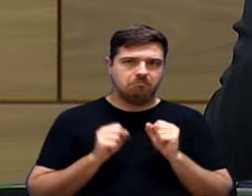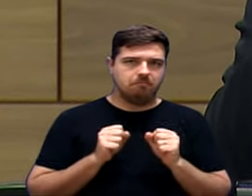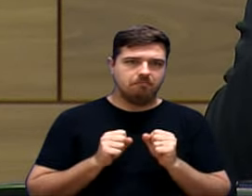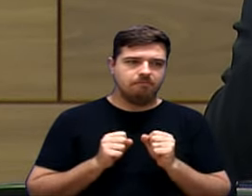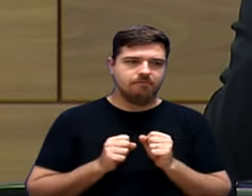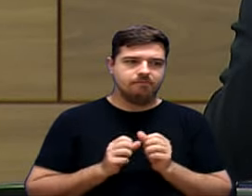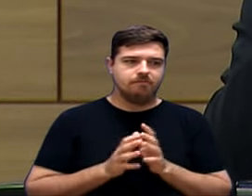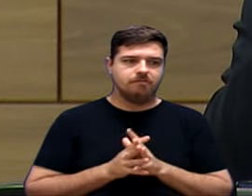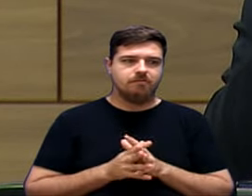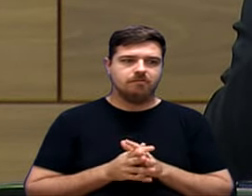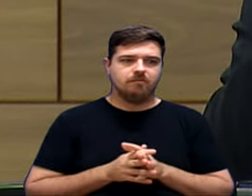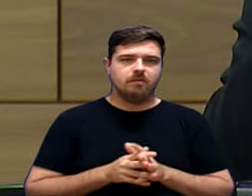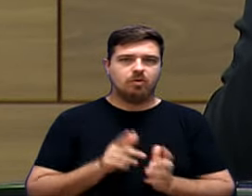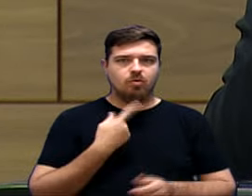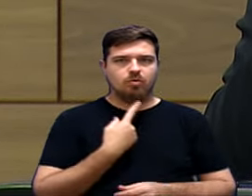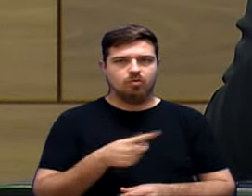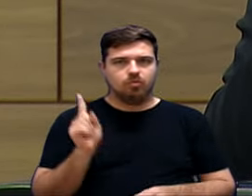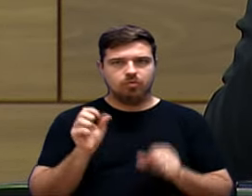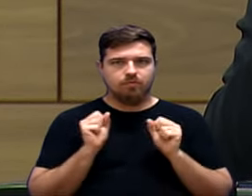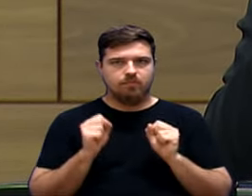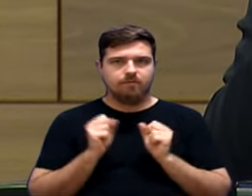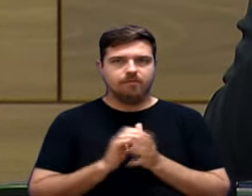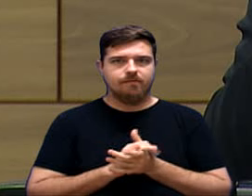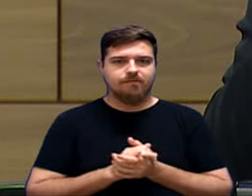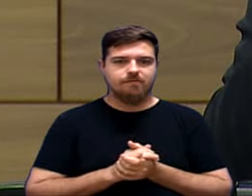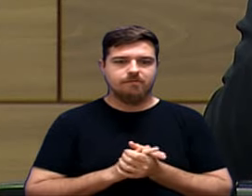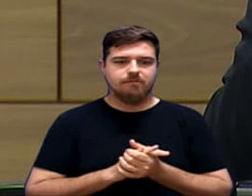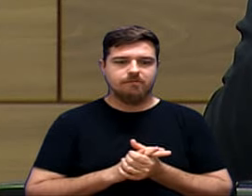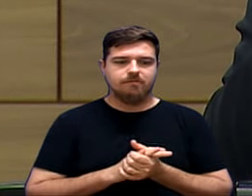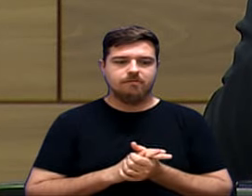não um minutinho só para colocar a última escrito por